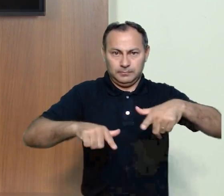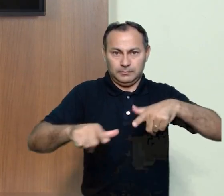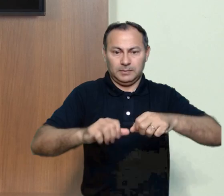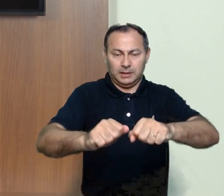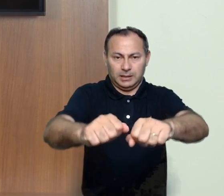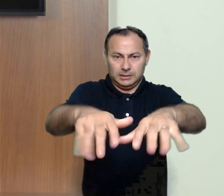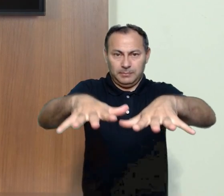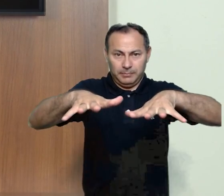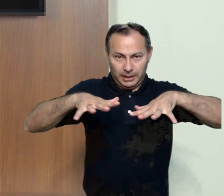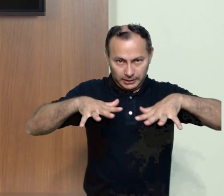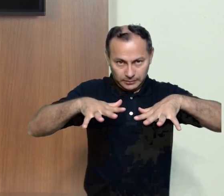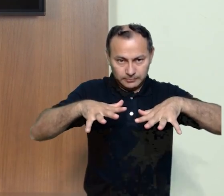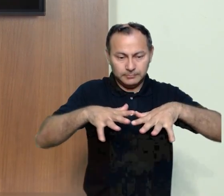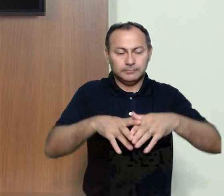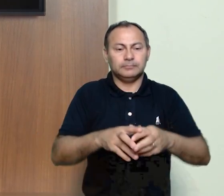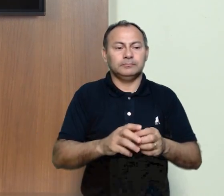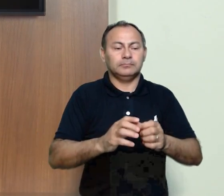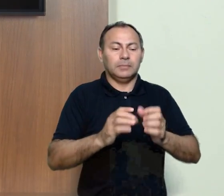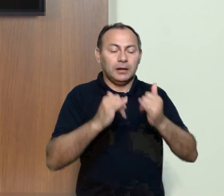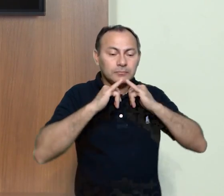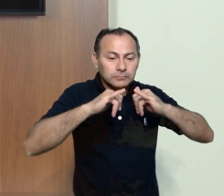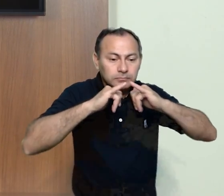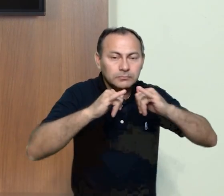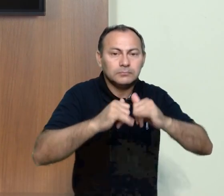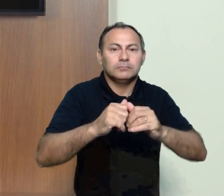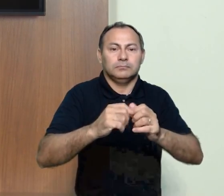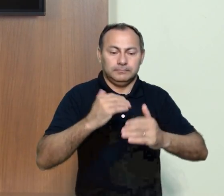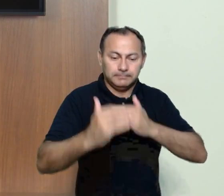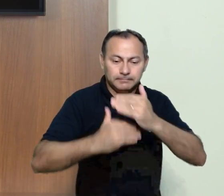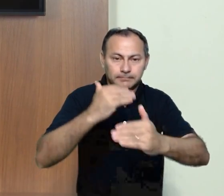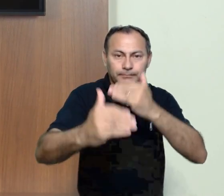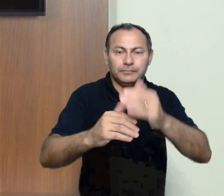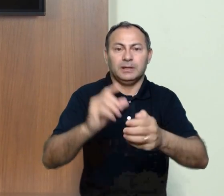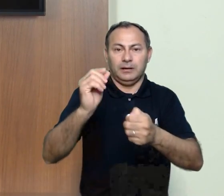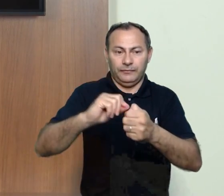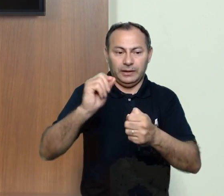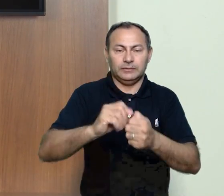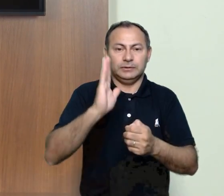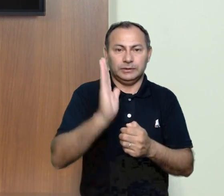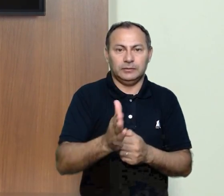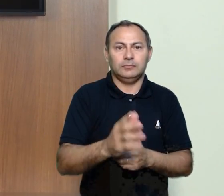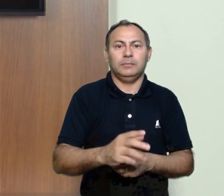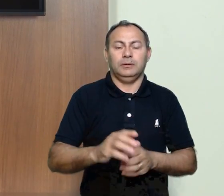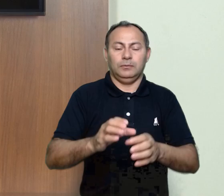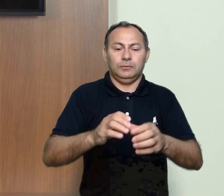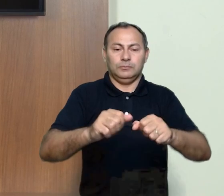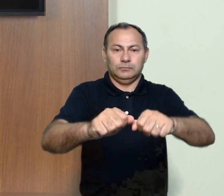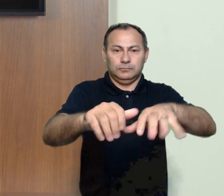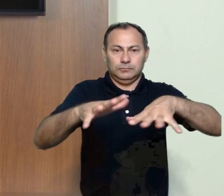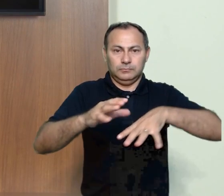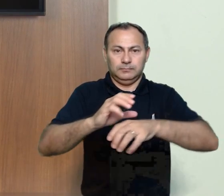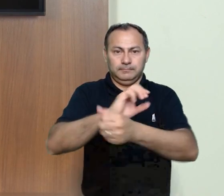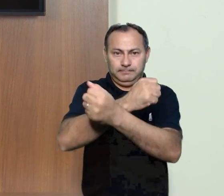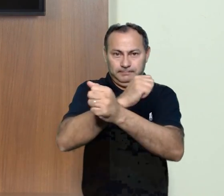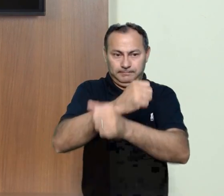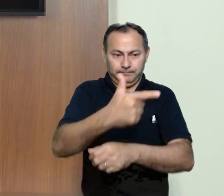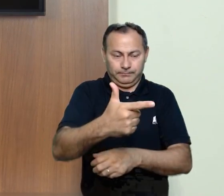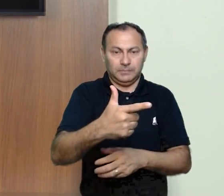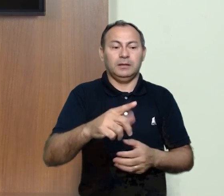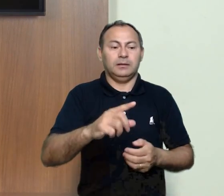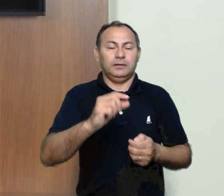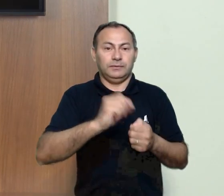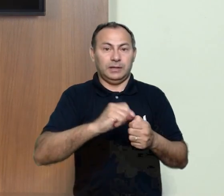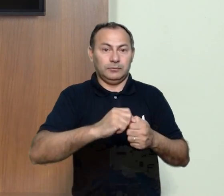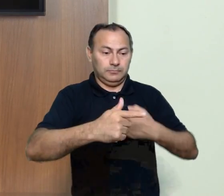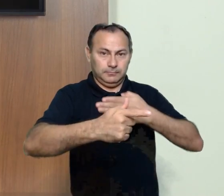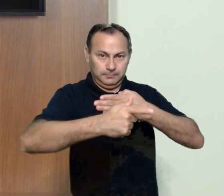da Assembleia e para informá-lo dos progressos realizados pelo concílio. Eles desempenharam